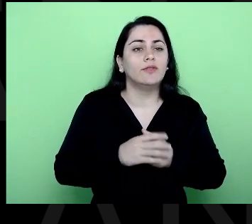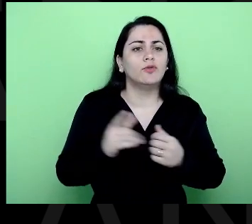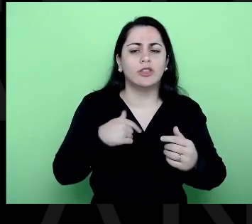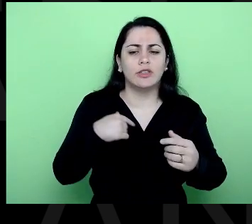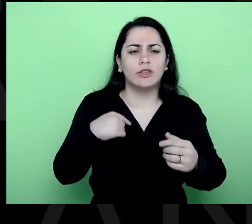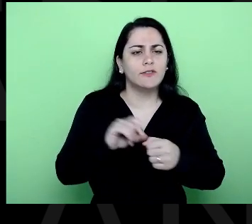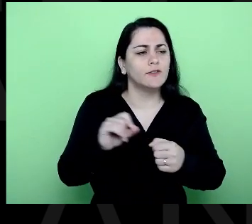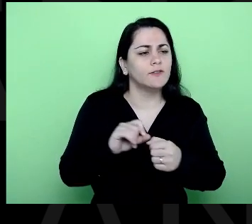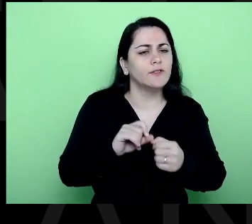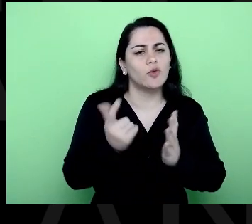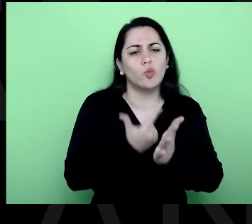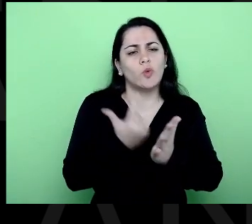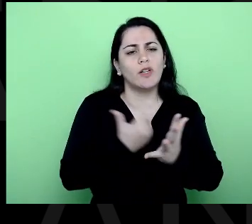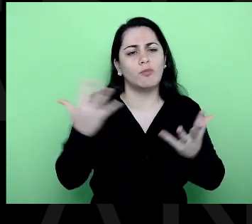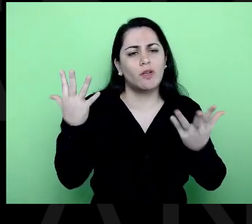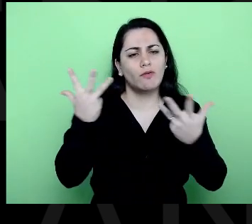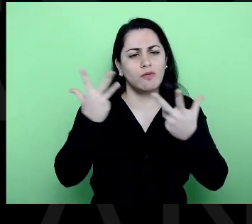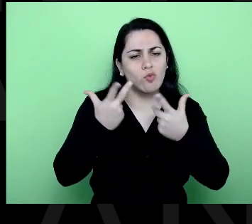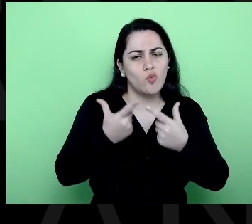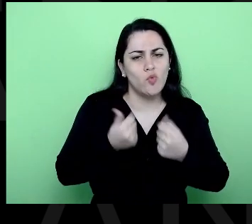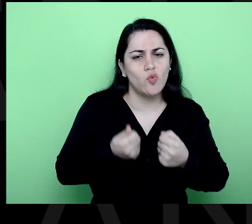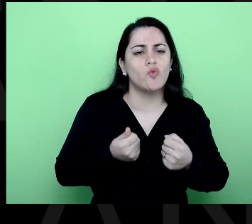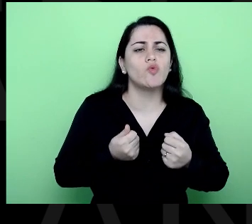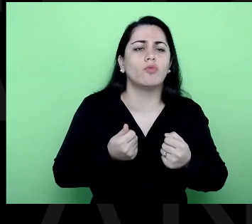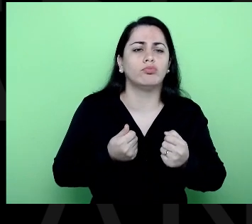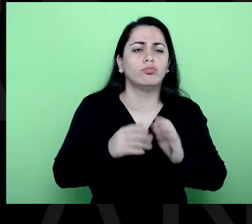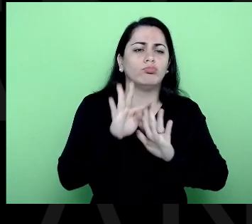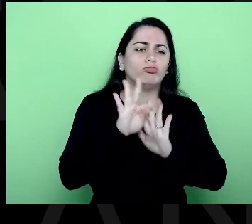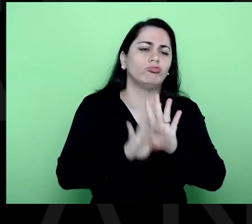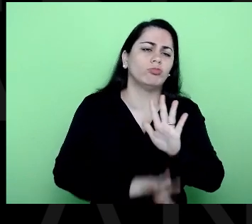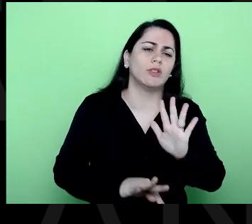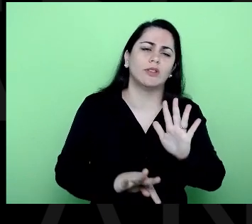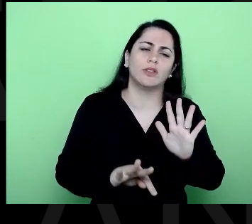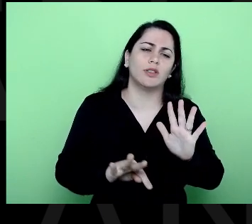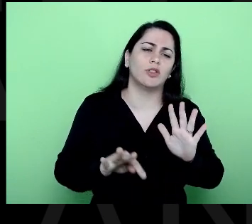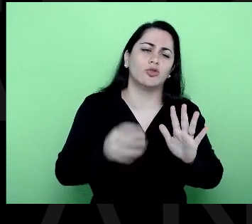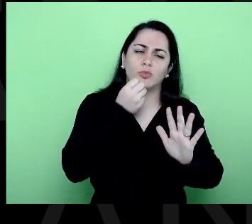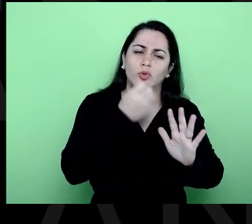foi sensacional o seu livro, é um texto excelente, é uma coisa...